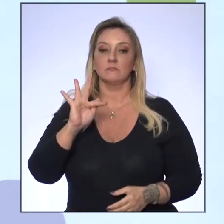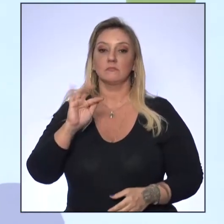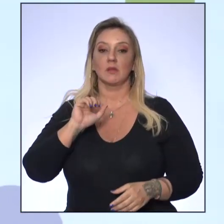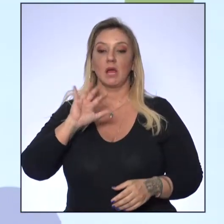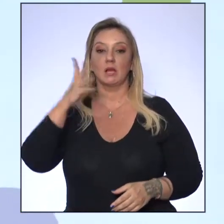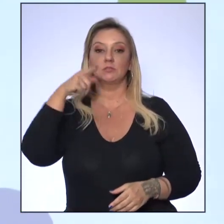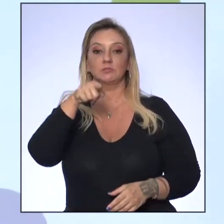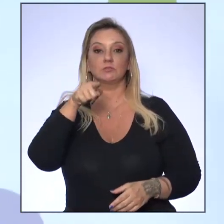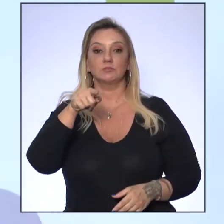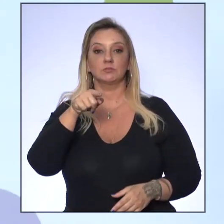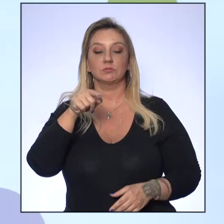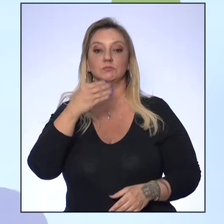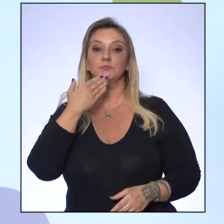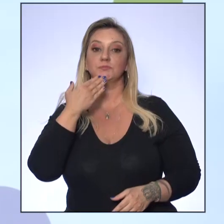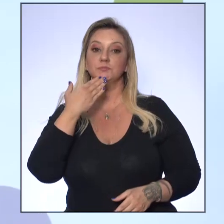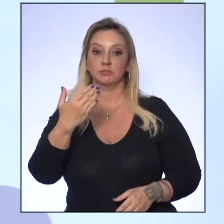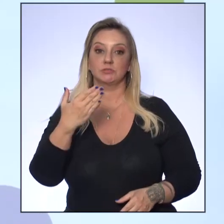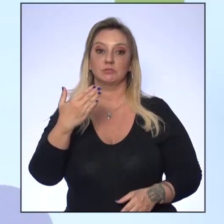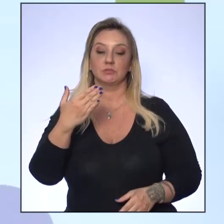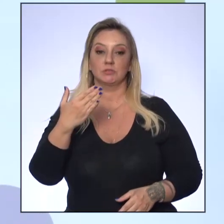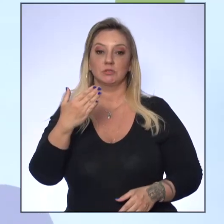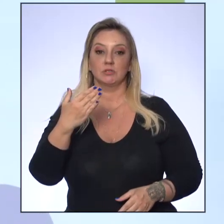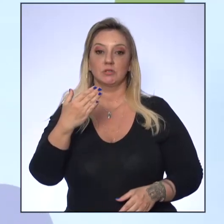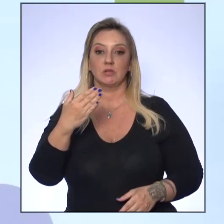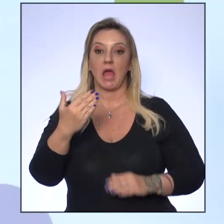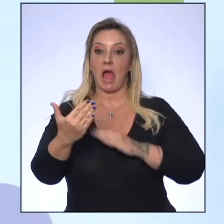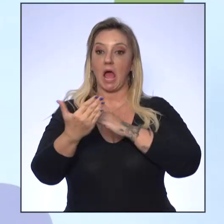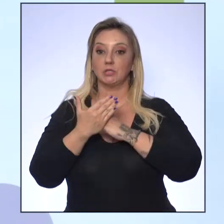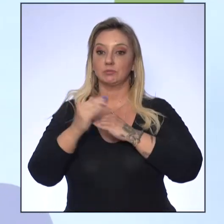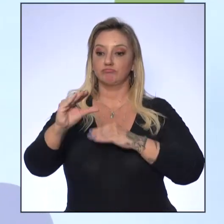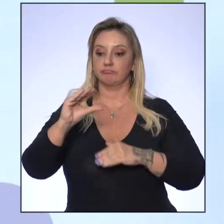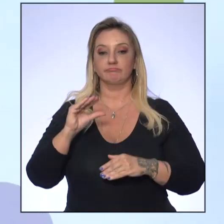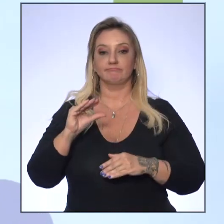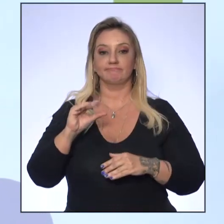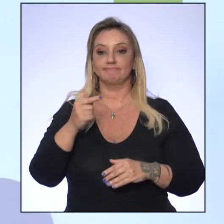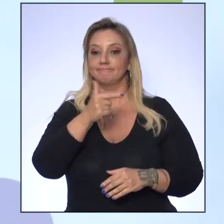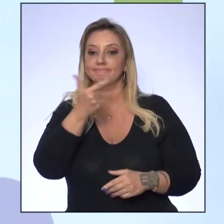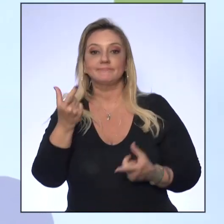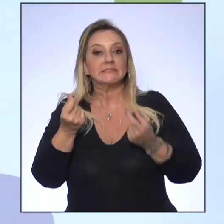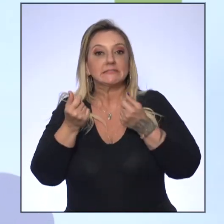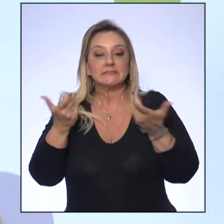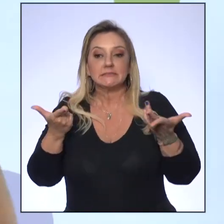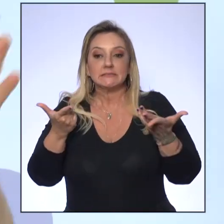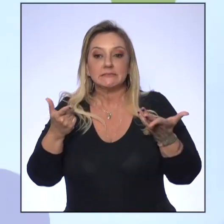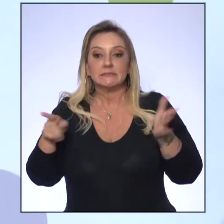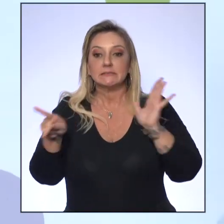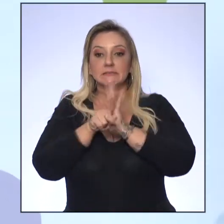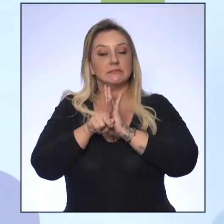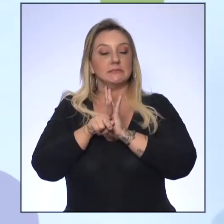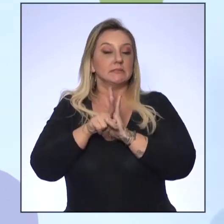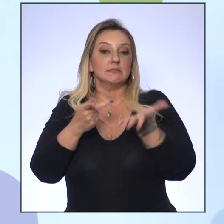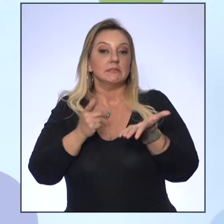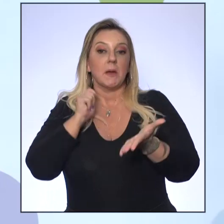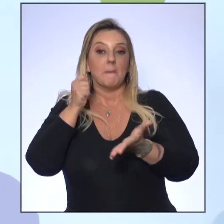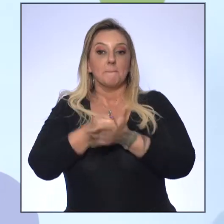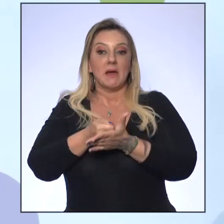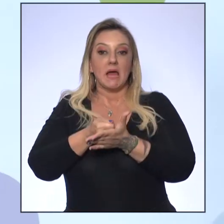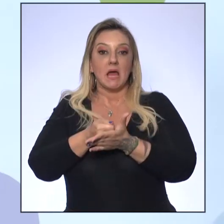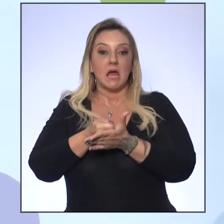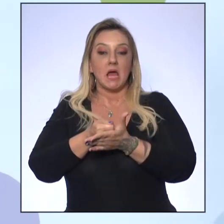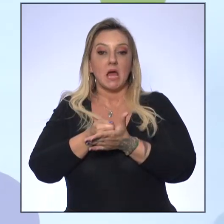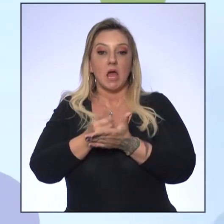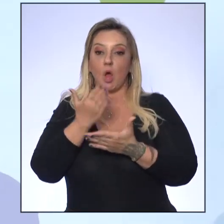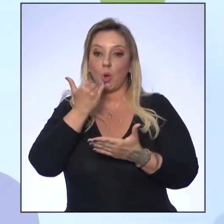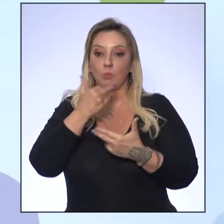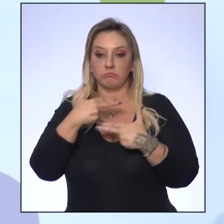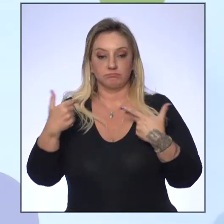que você pode solicitar um auxílio. Ah, eu não tenho dinheiro para pagar as minhas